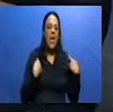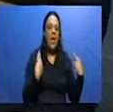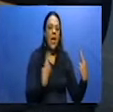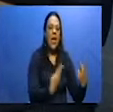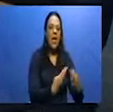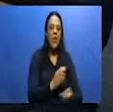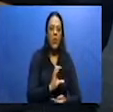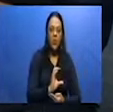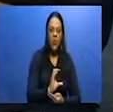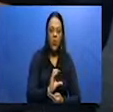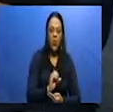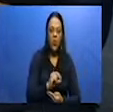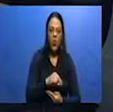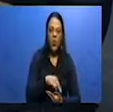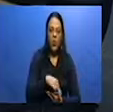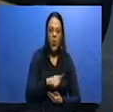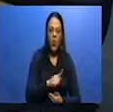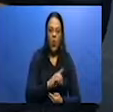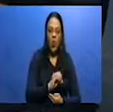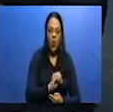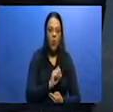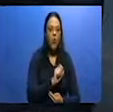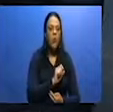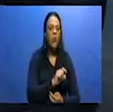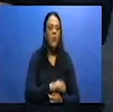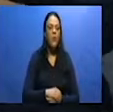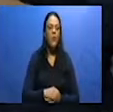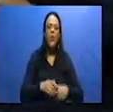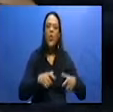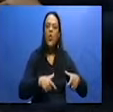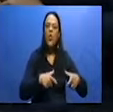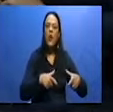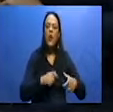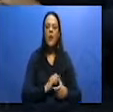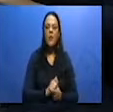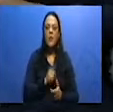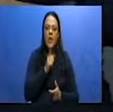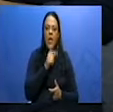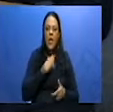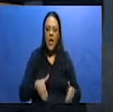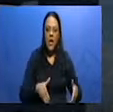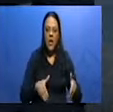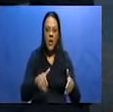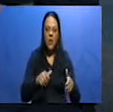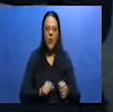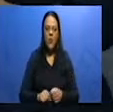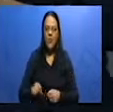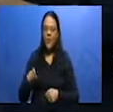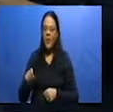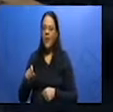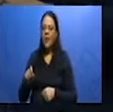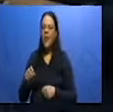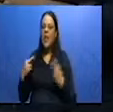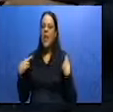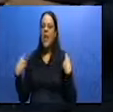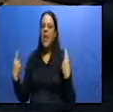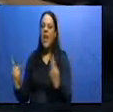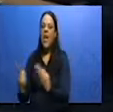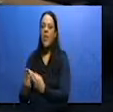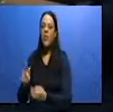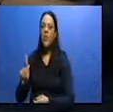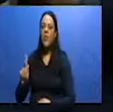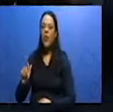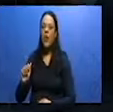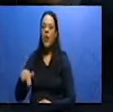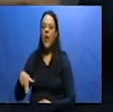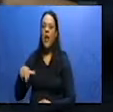ficava? Às margens do rio Congo. O Reino de Gana, onde ficava? Lembra que eu falei que ficava